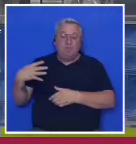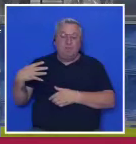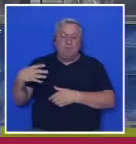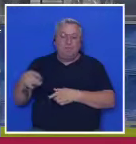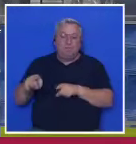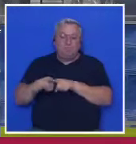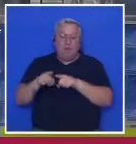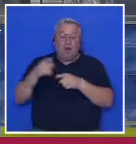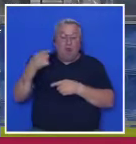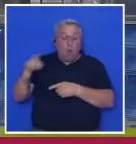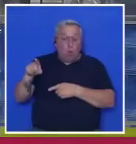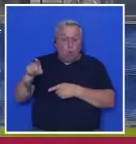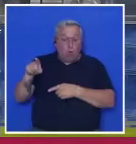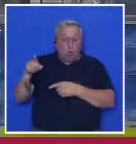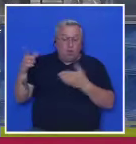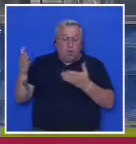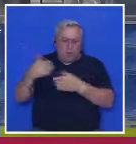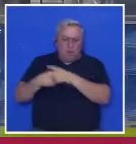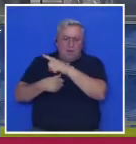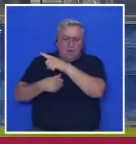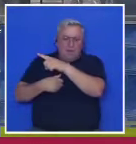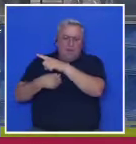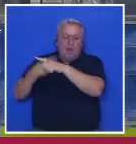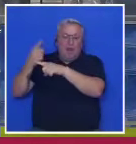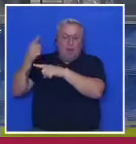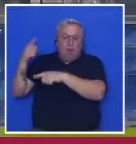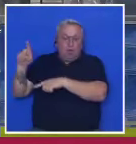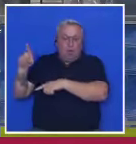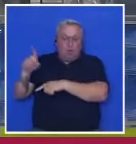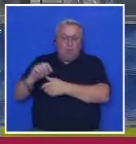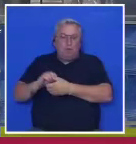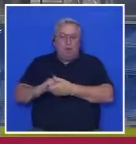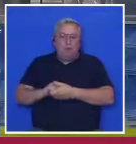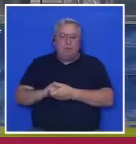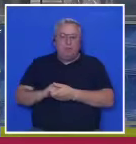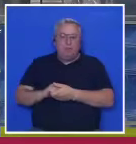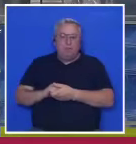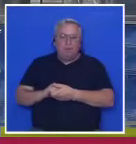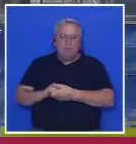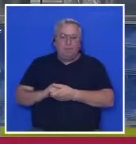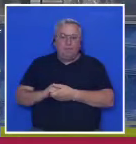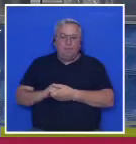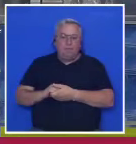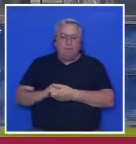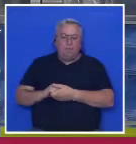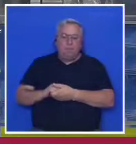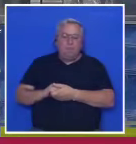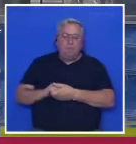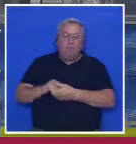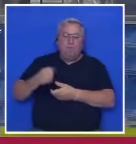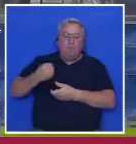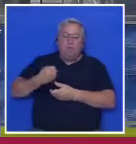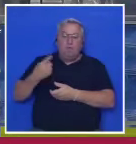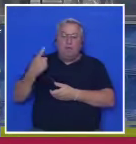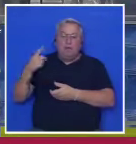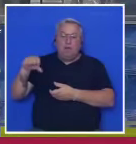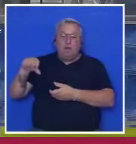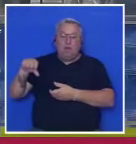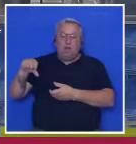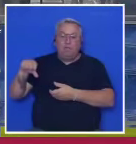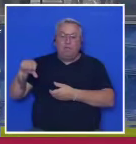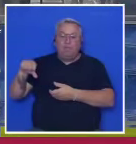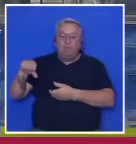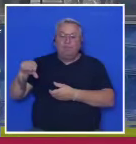E vamos à última bola do nosso primeiro sorteio, nosso primeiro prêmio principal. Bola laranja número